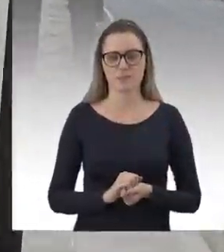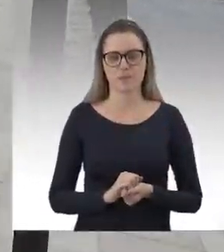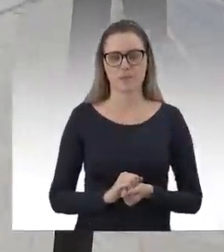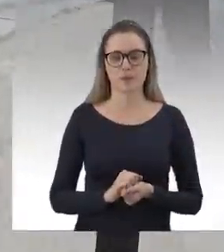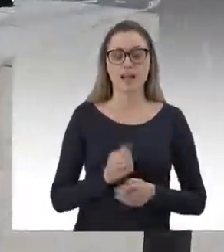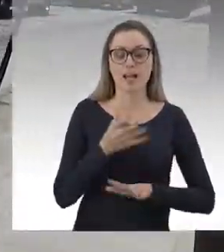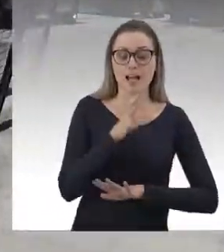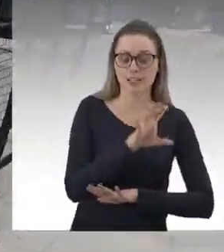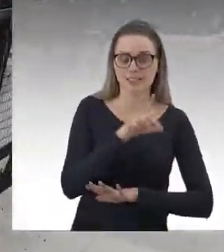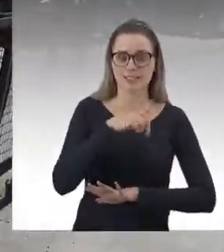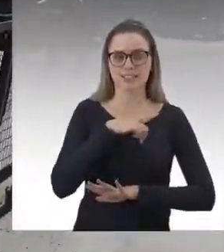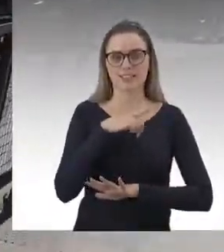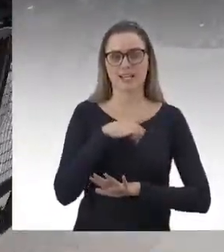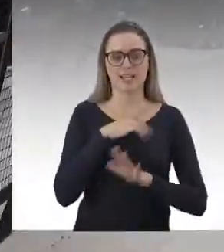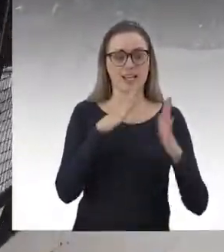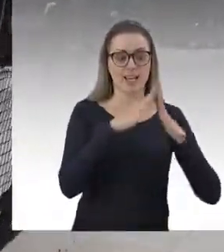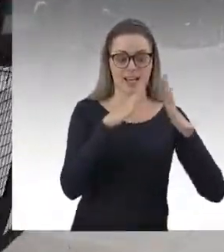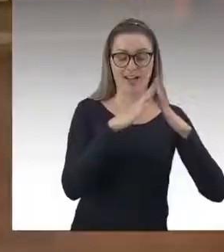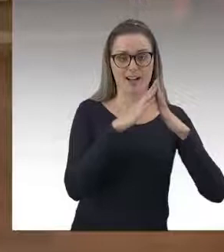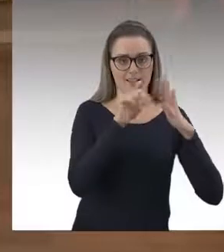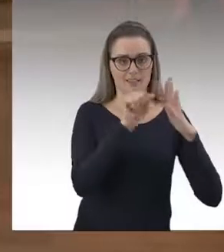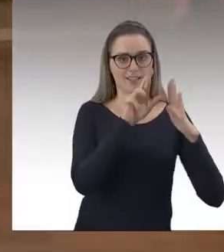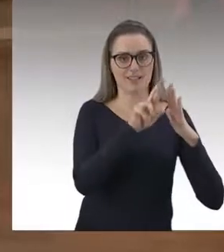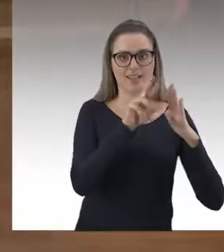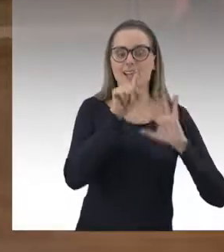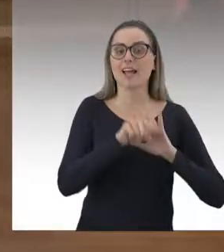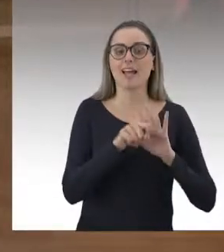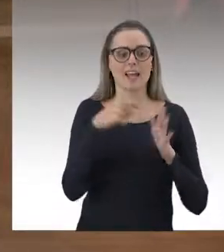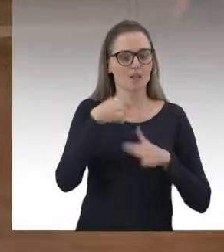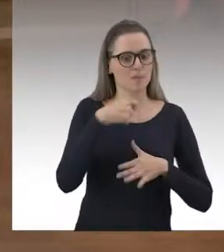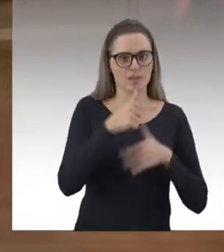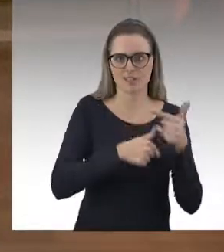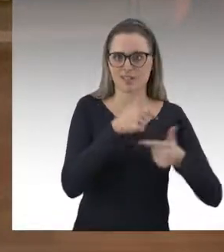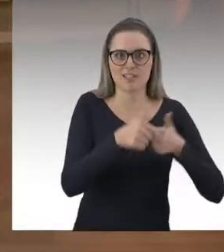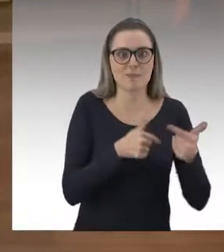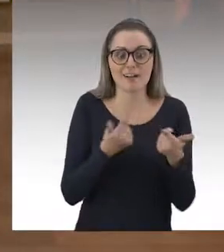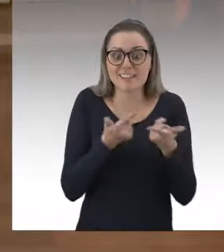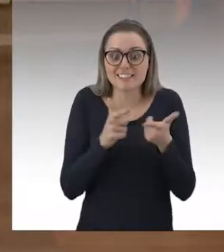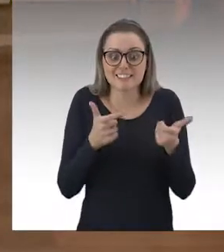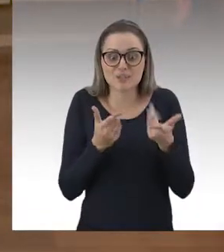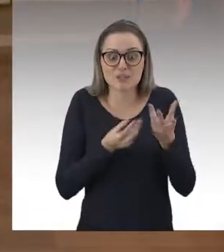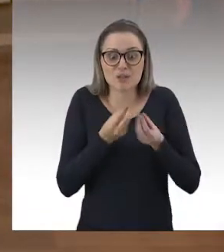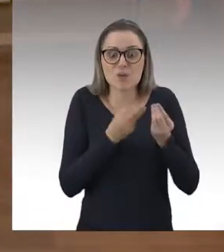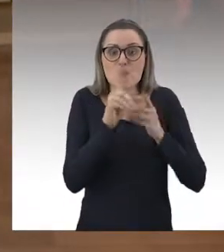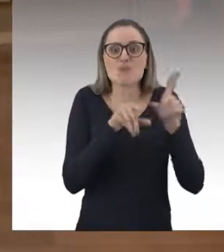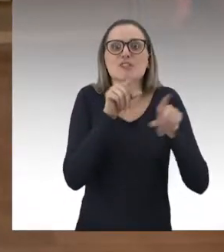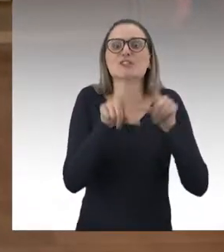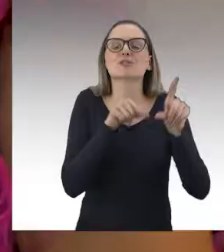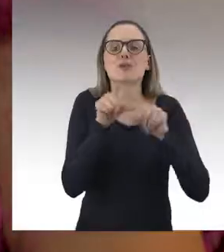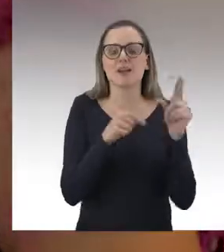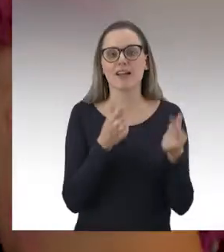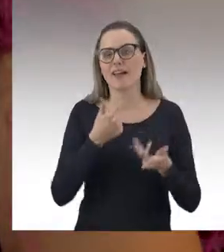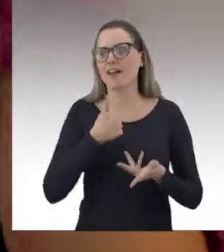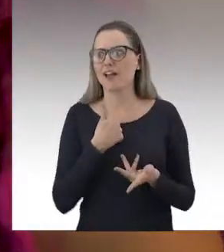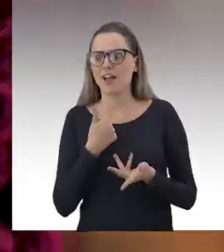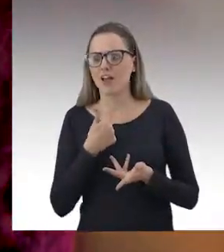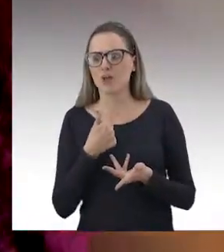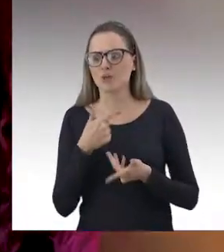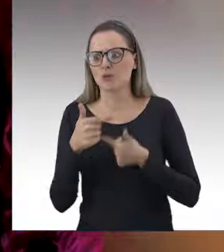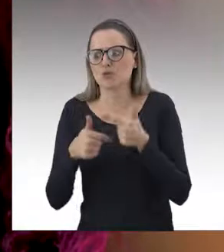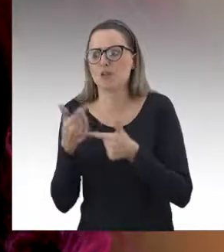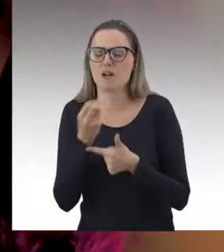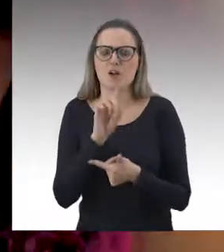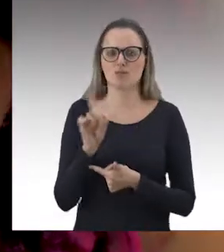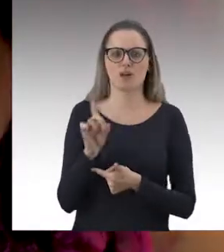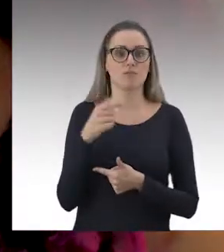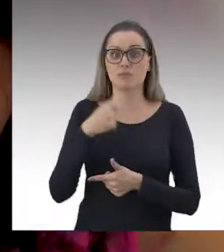Assim, um fato sobre quem mora nas casas lares e nos abrigos é que tu tem que trabalhar. Tu não tem a escolha. Tu não tem a escolha. Ah, eu vou trabalhar ou não? Tu tem